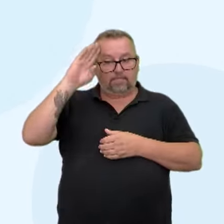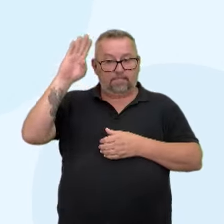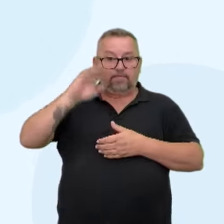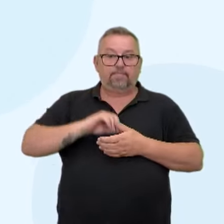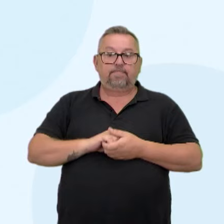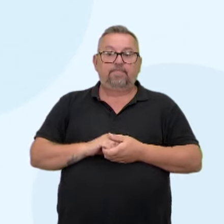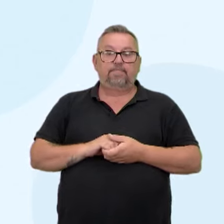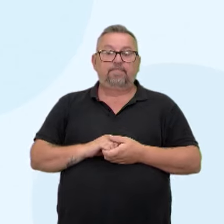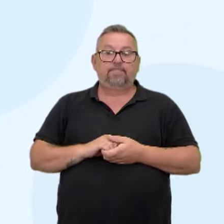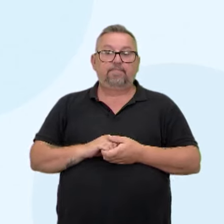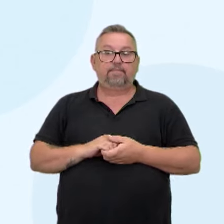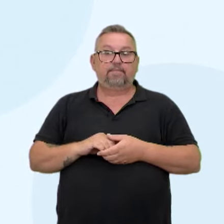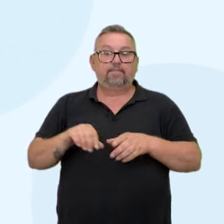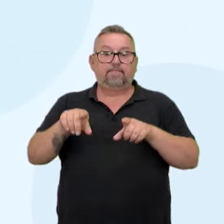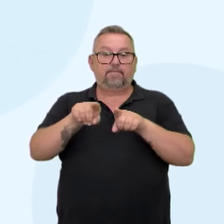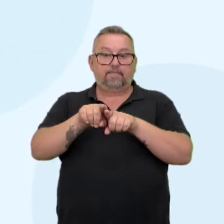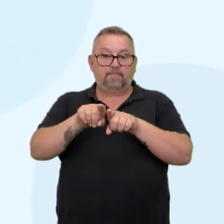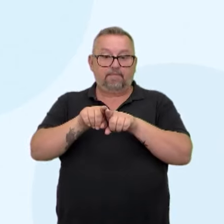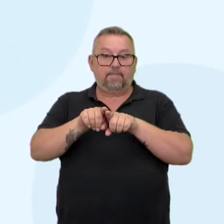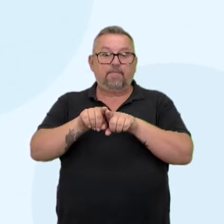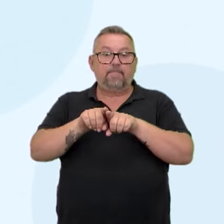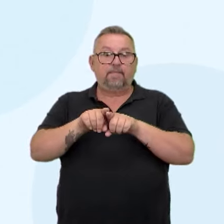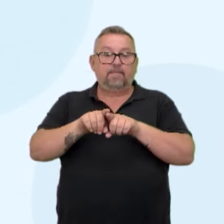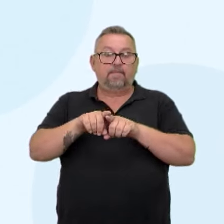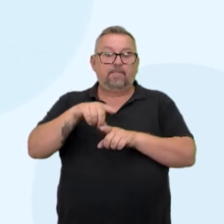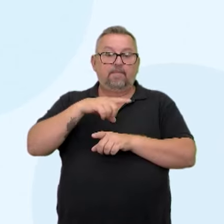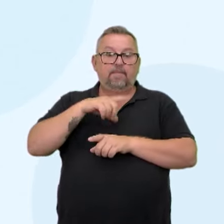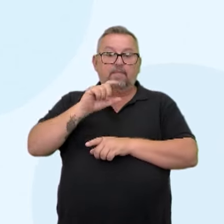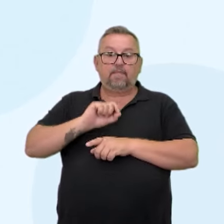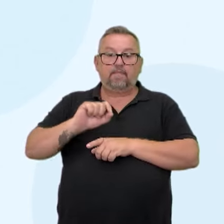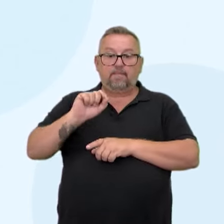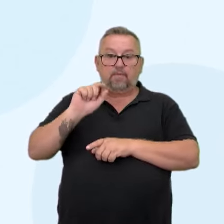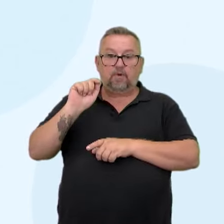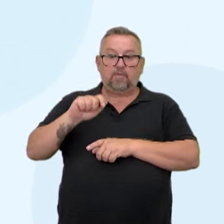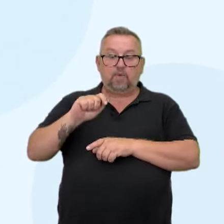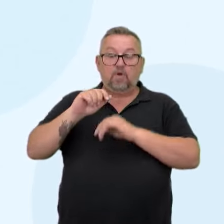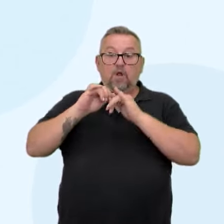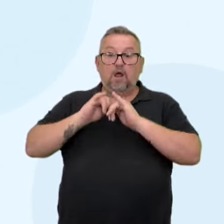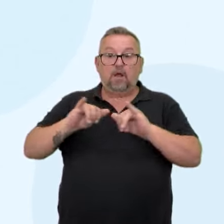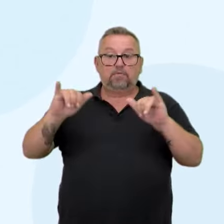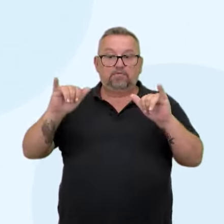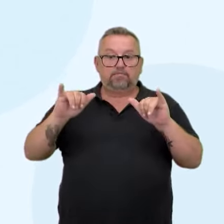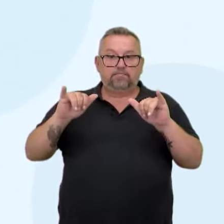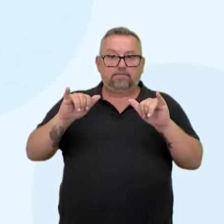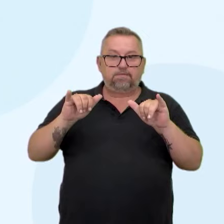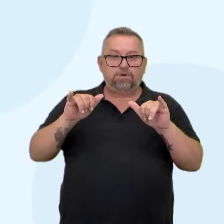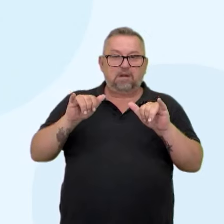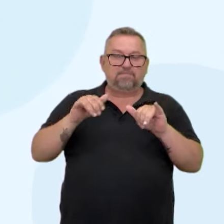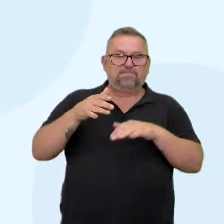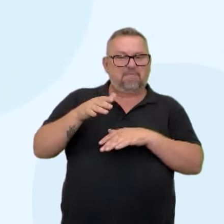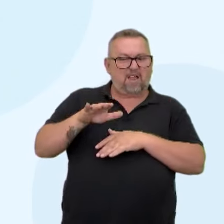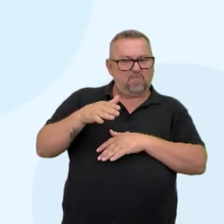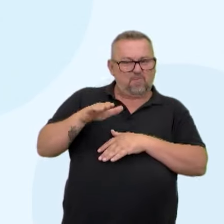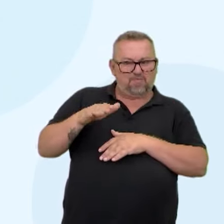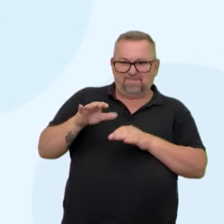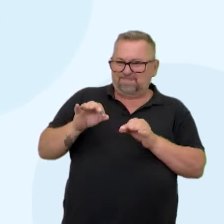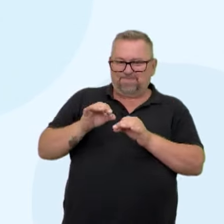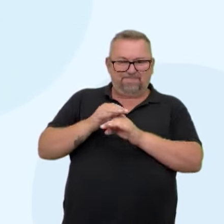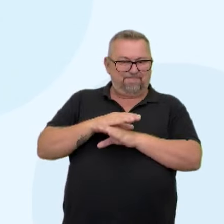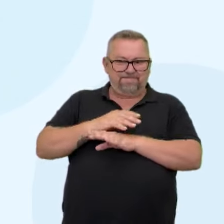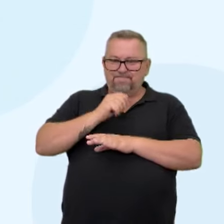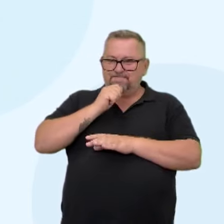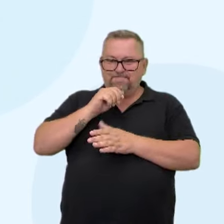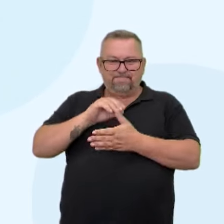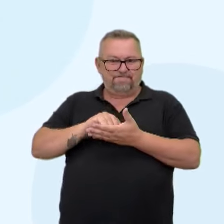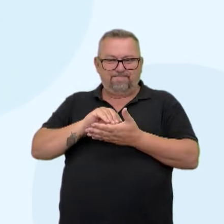tá? E também, olha... Essa monopolização ela pode gerar notícias parciais, ou seja, a notícia não vem completa,